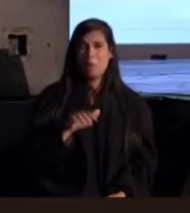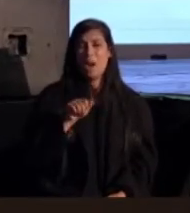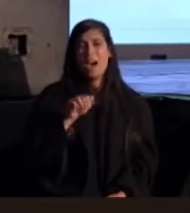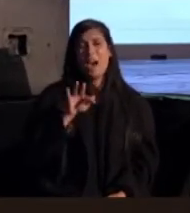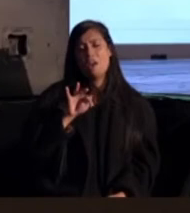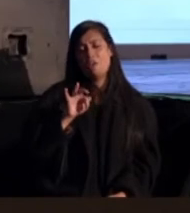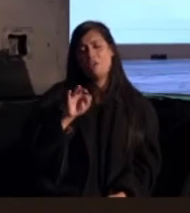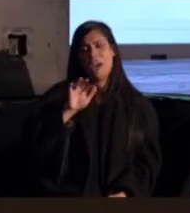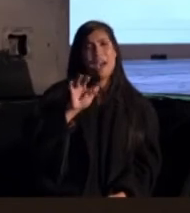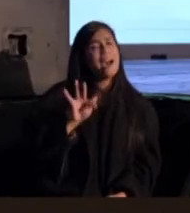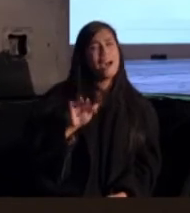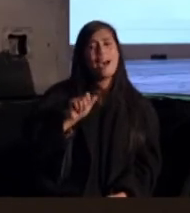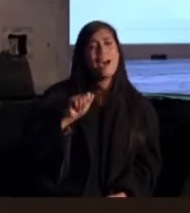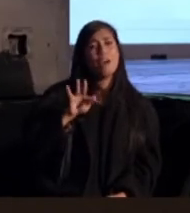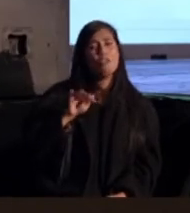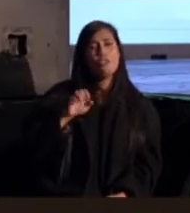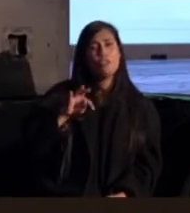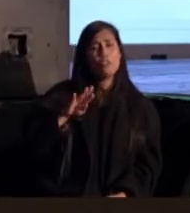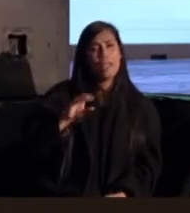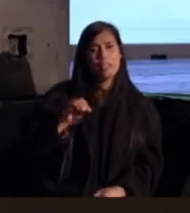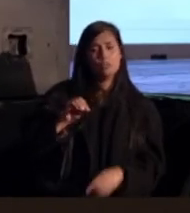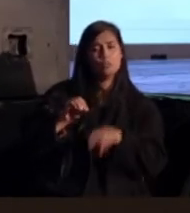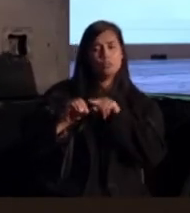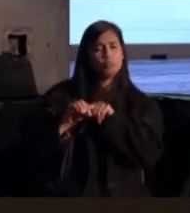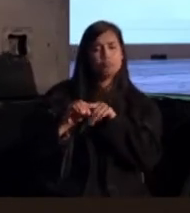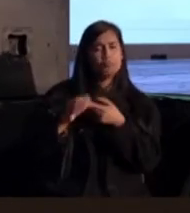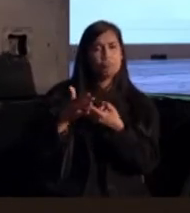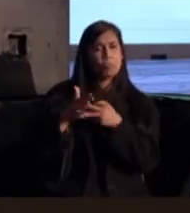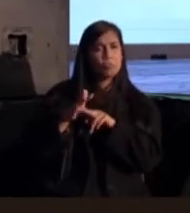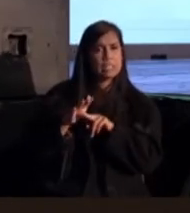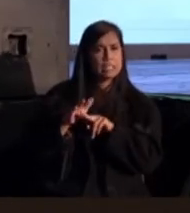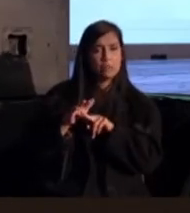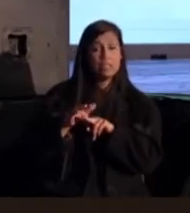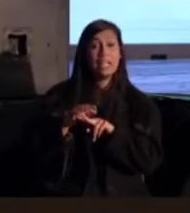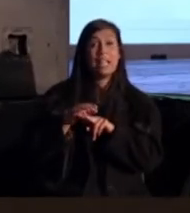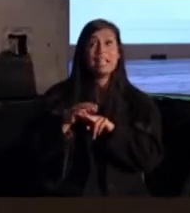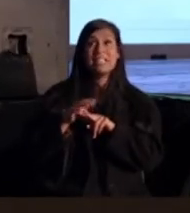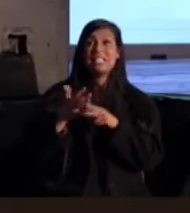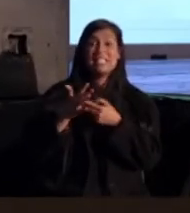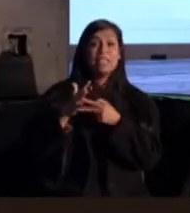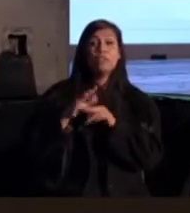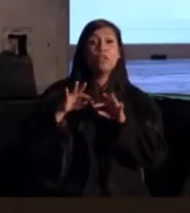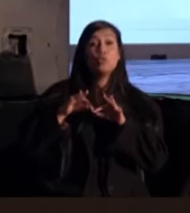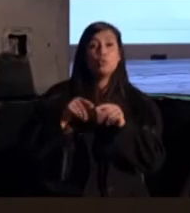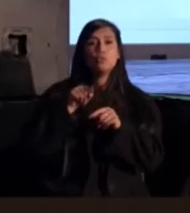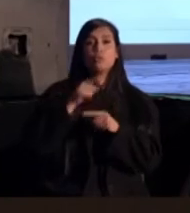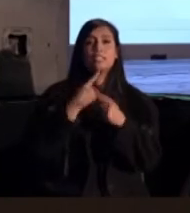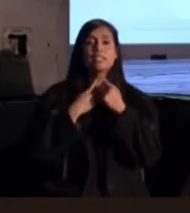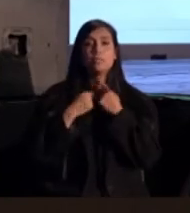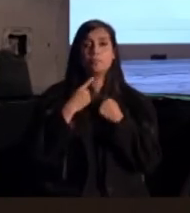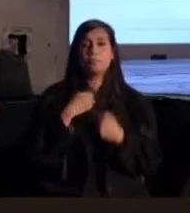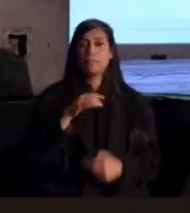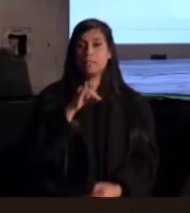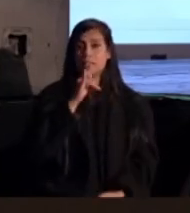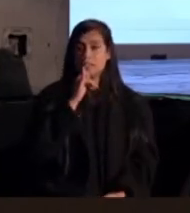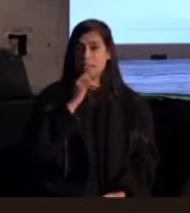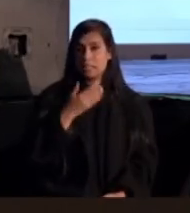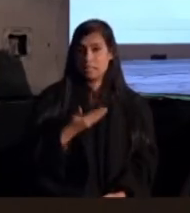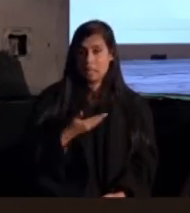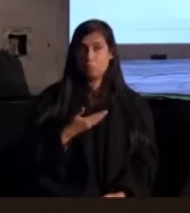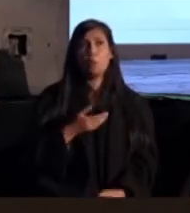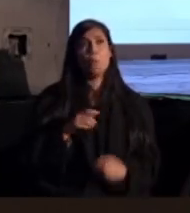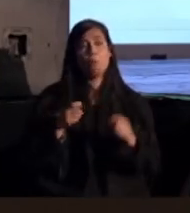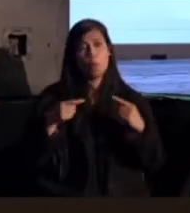desejo. Então, eu vou falar aqui, pensar em três categorias de afetos. Eu posso pensar com Spinoza, com